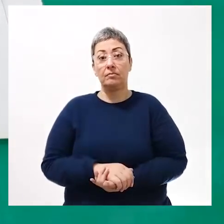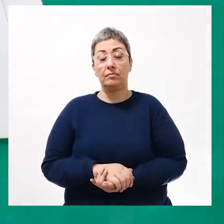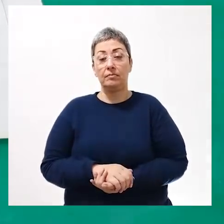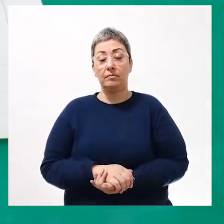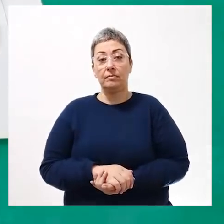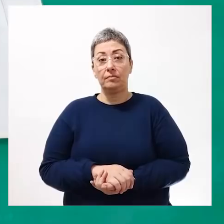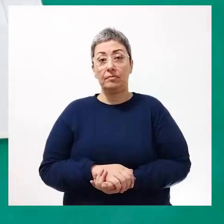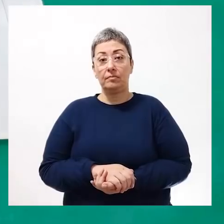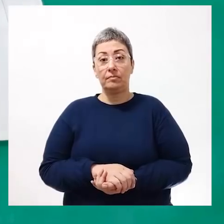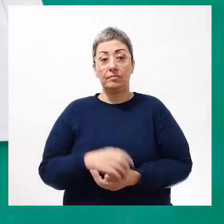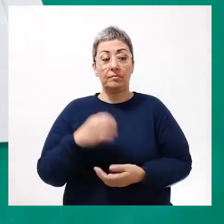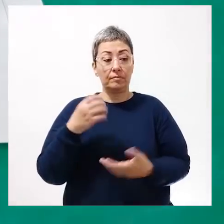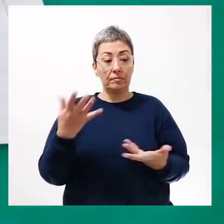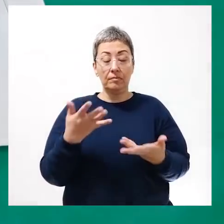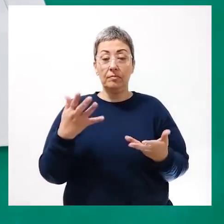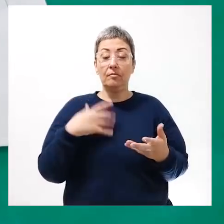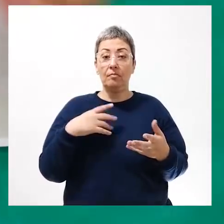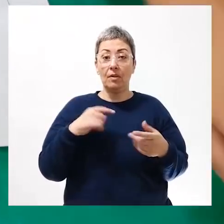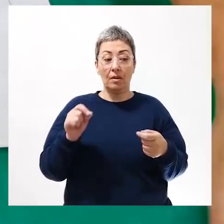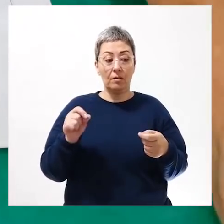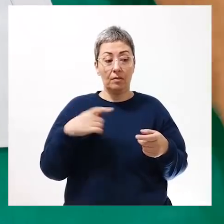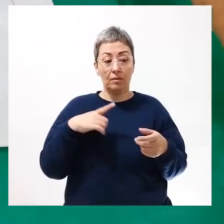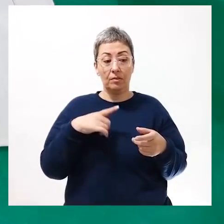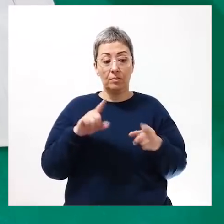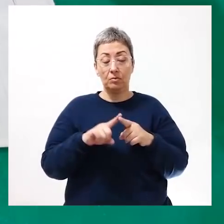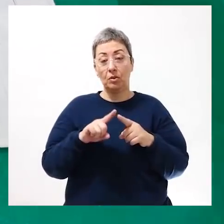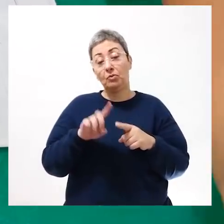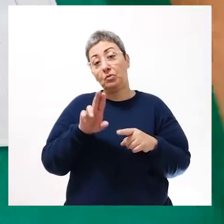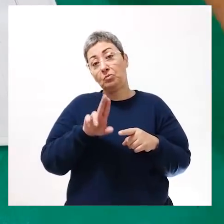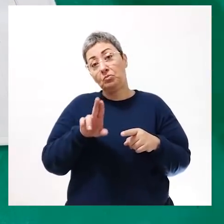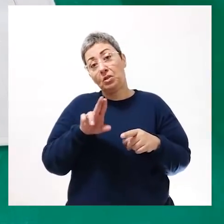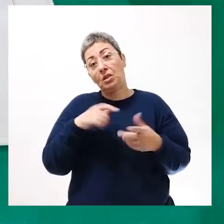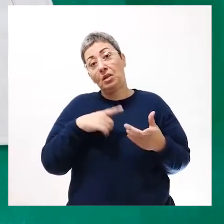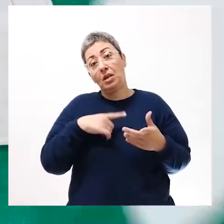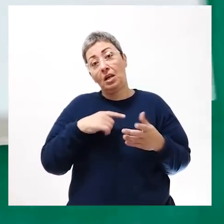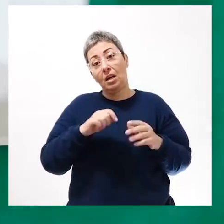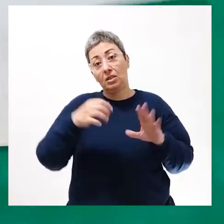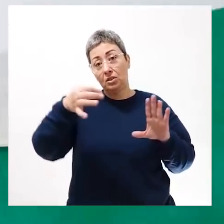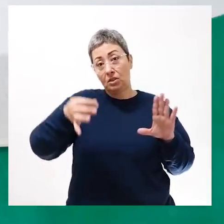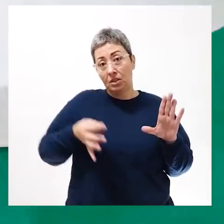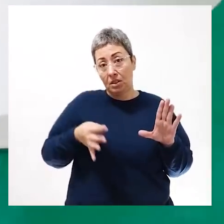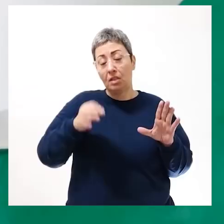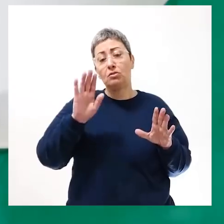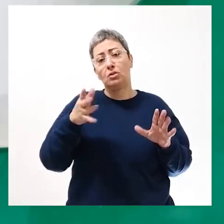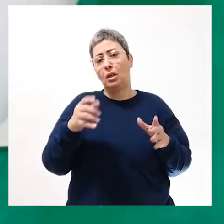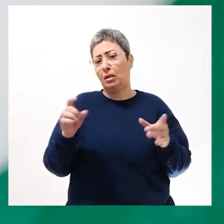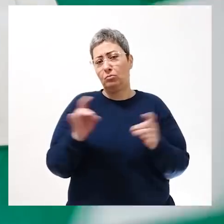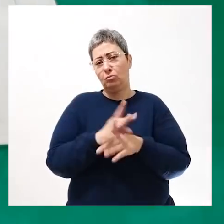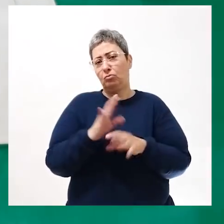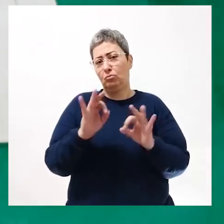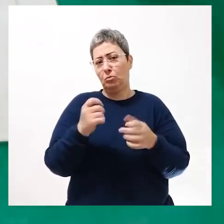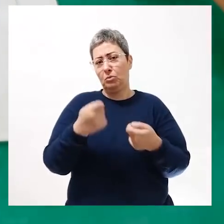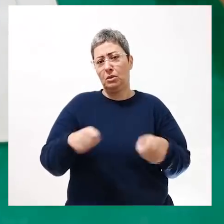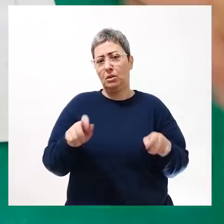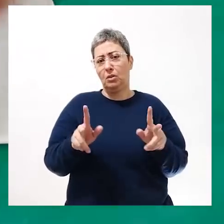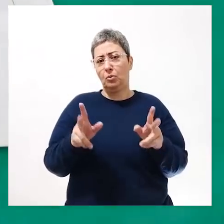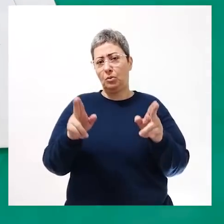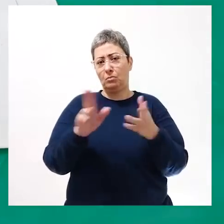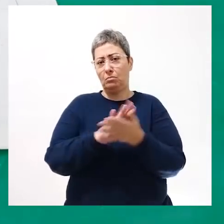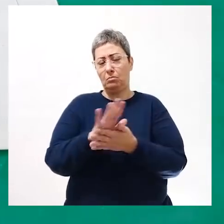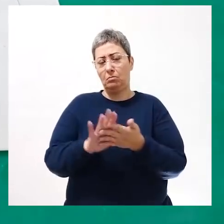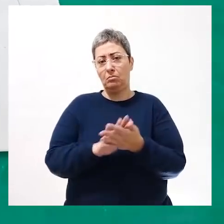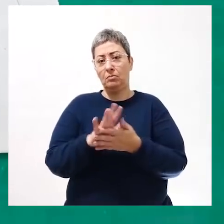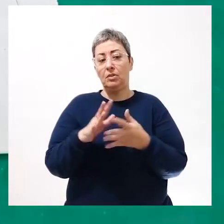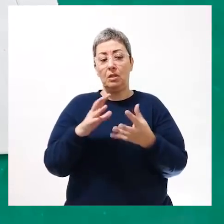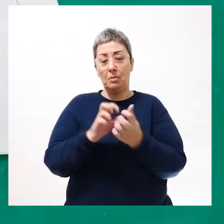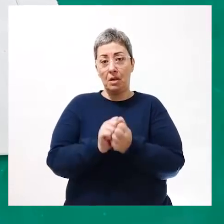papel sulfite, tá bom? Se eu fosse utilizar a do caderno de desenho, ela já está no tamanho certo, eu não precisaria cortar.